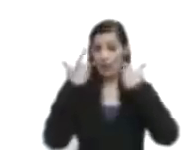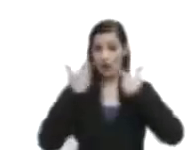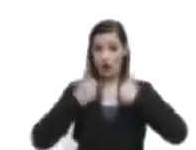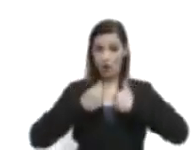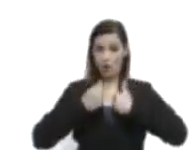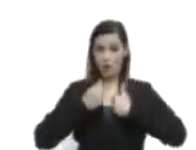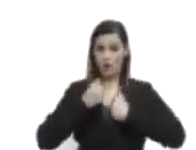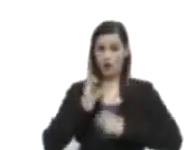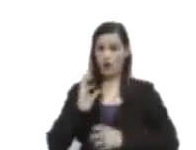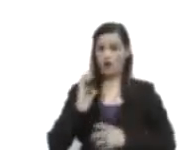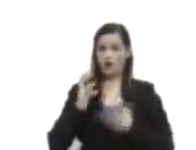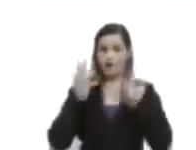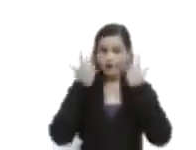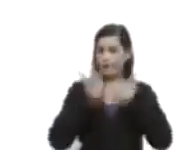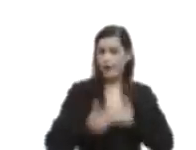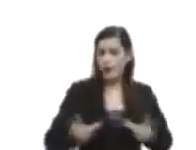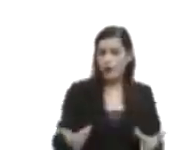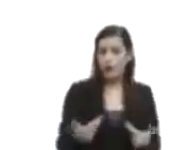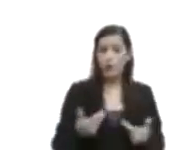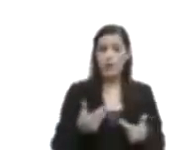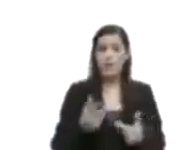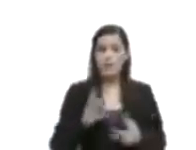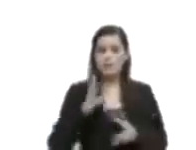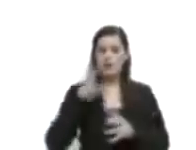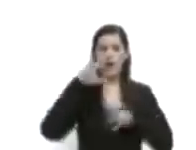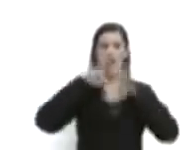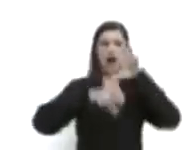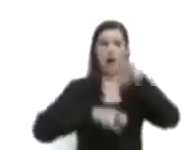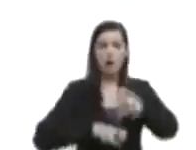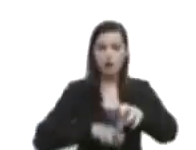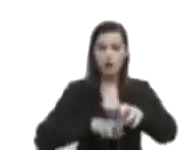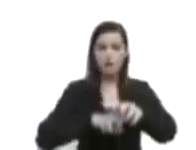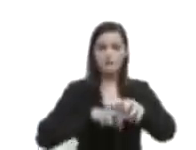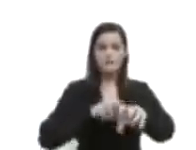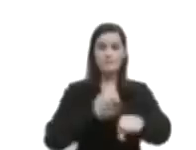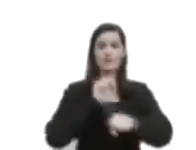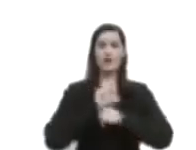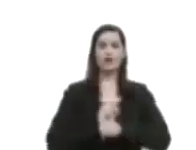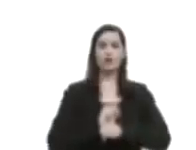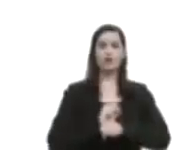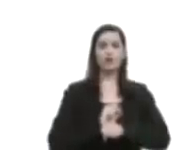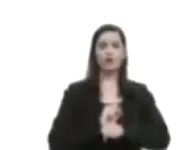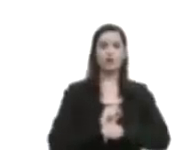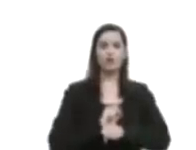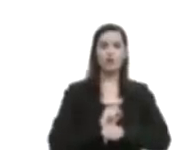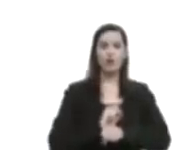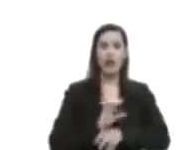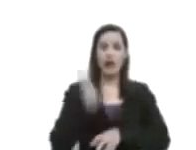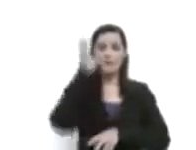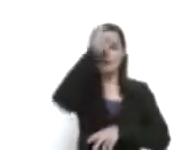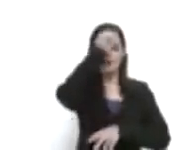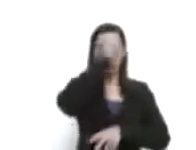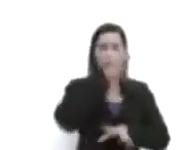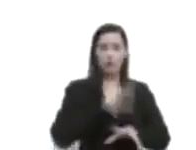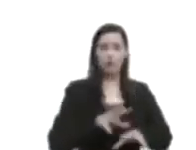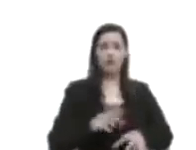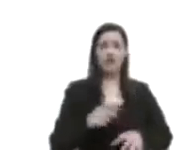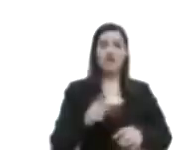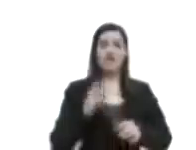dominada, contida, controlada. Jesus está dizendo que nós éramos essa